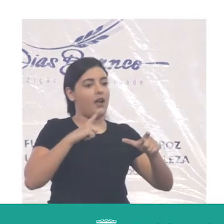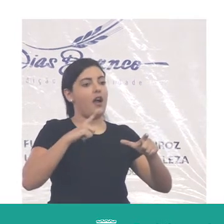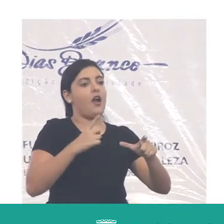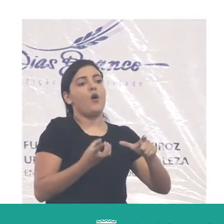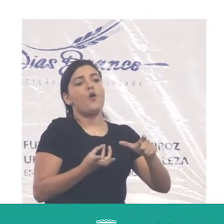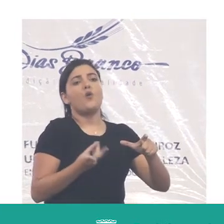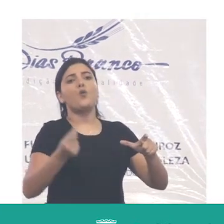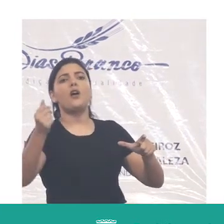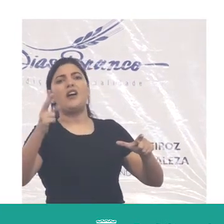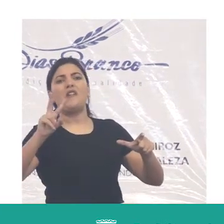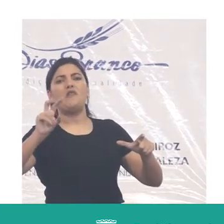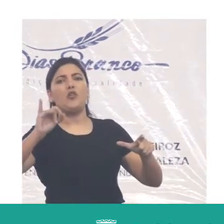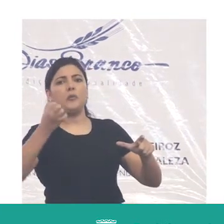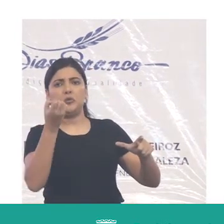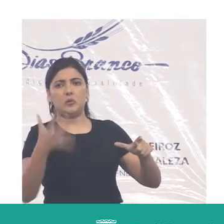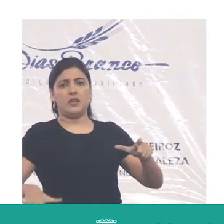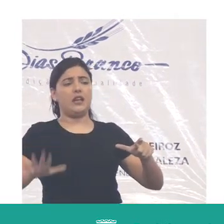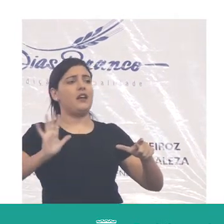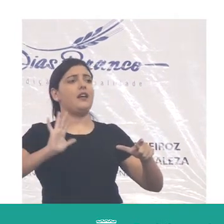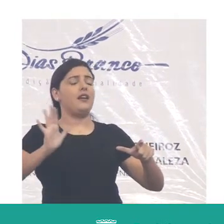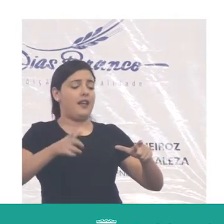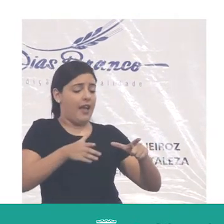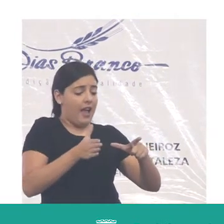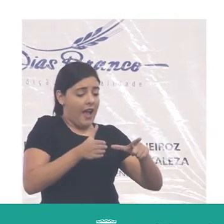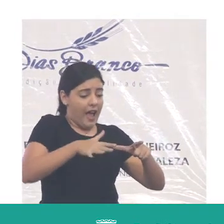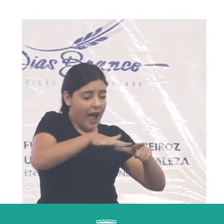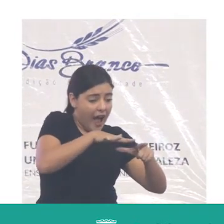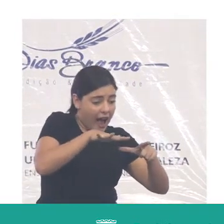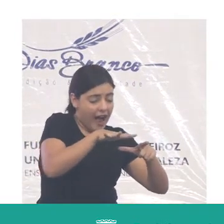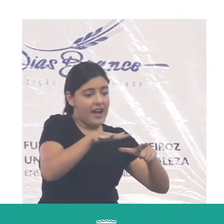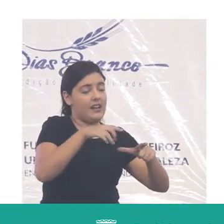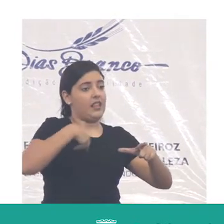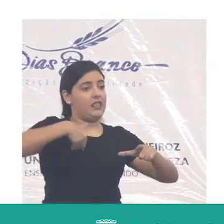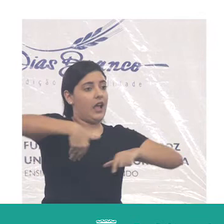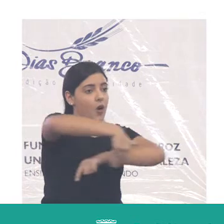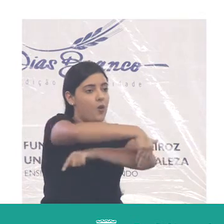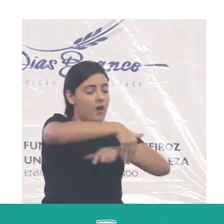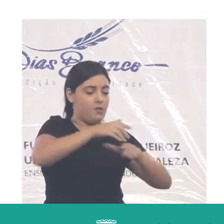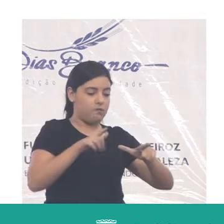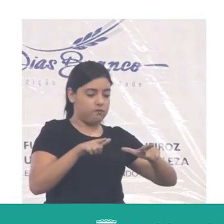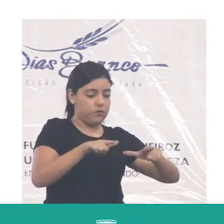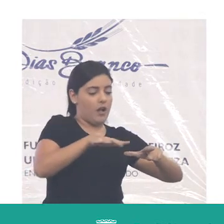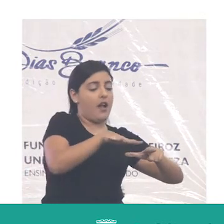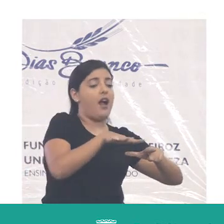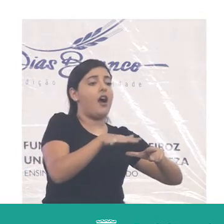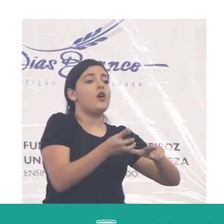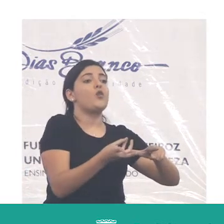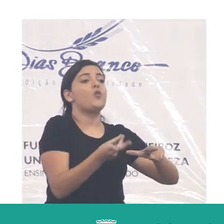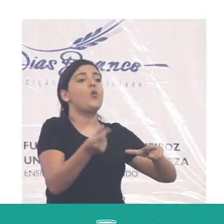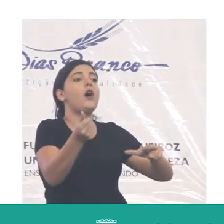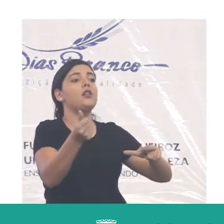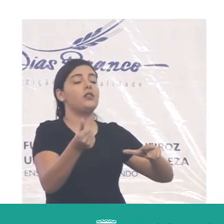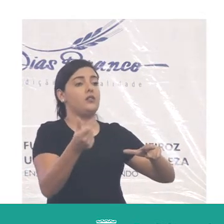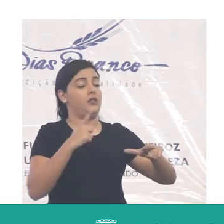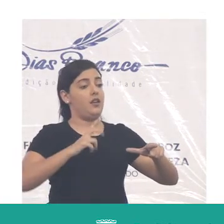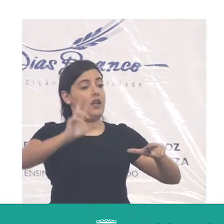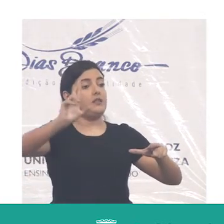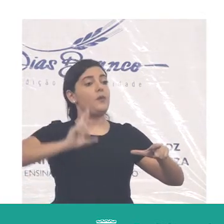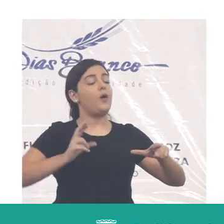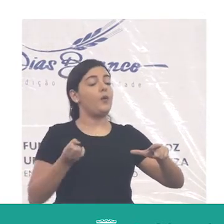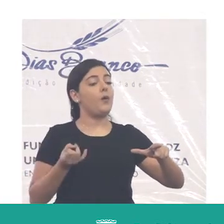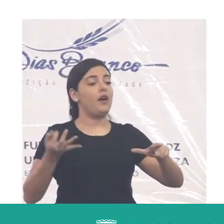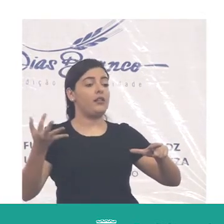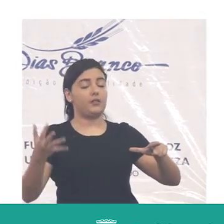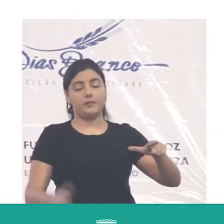quer saber volume, ele quer saber quanto a área da base ocupa no chão. Quanto a área da base ocupa no